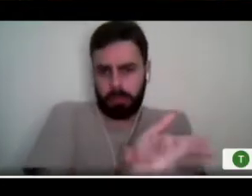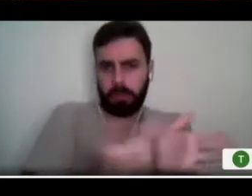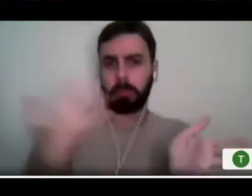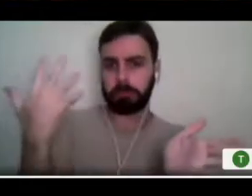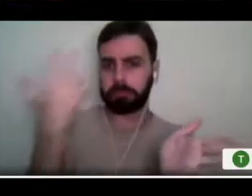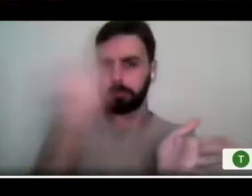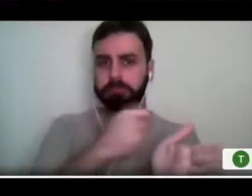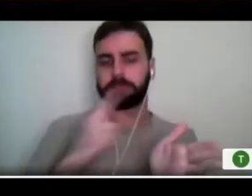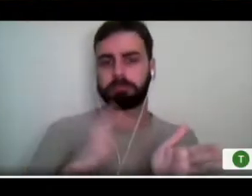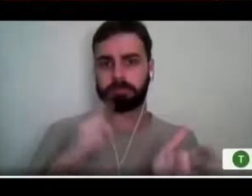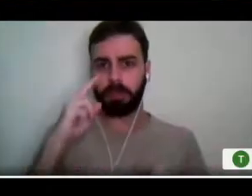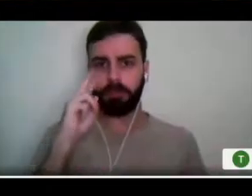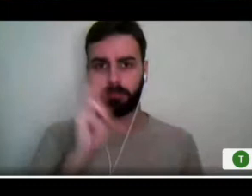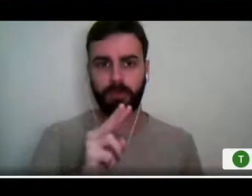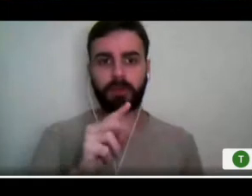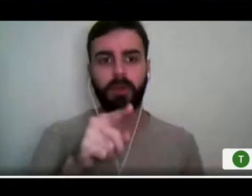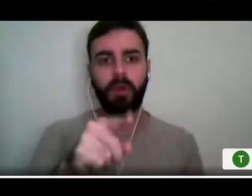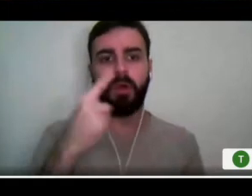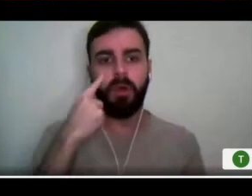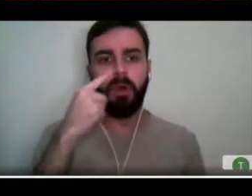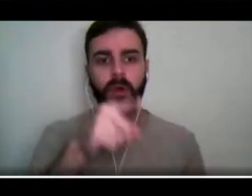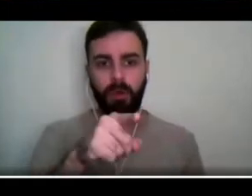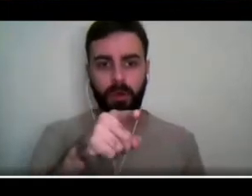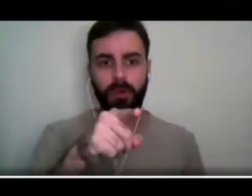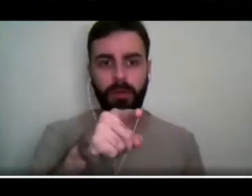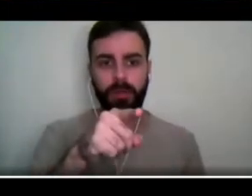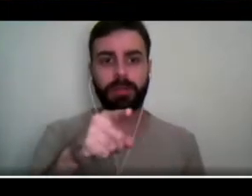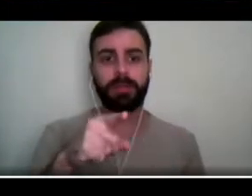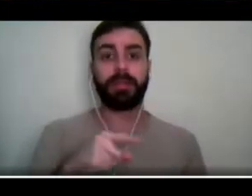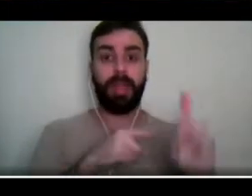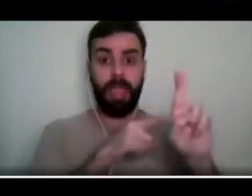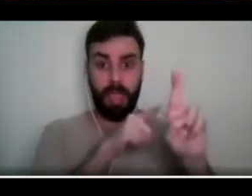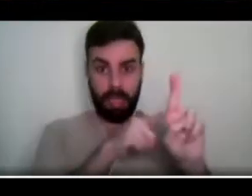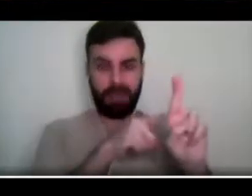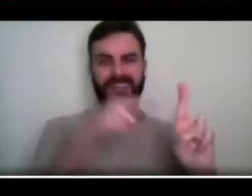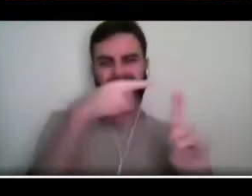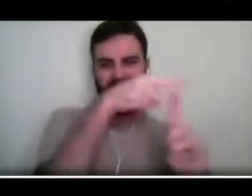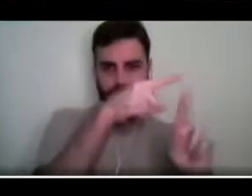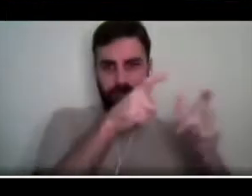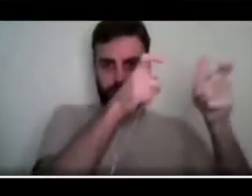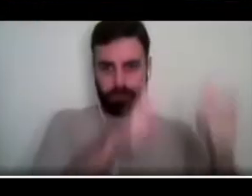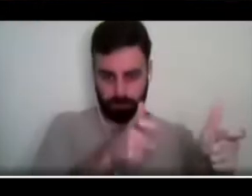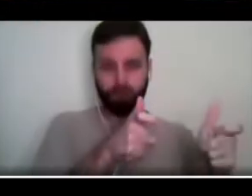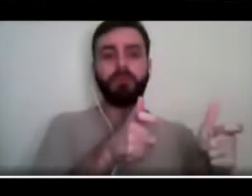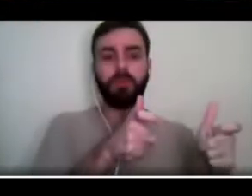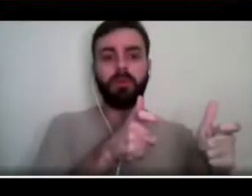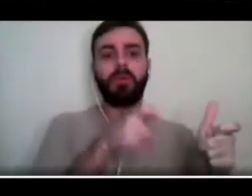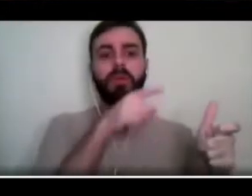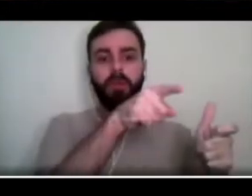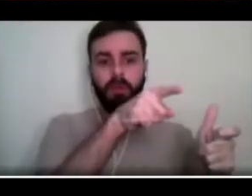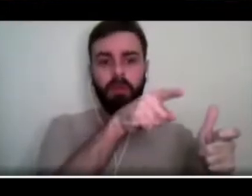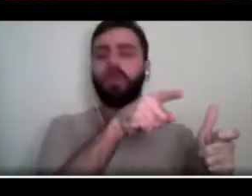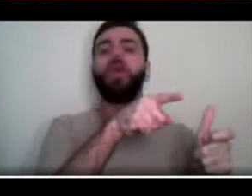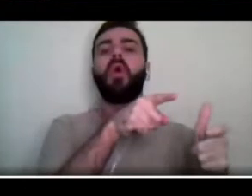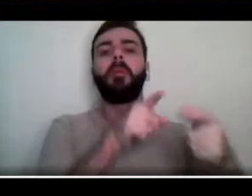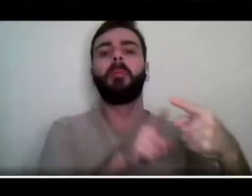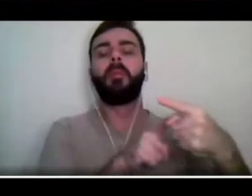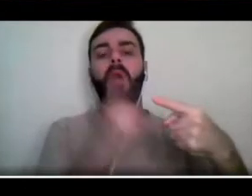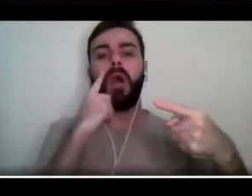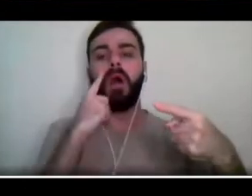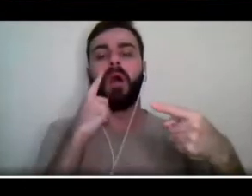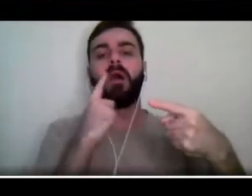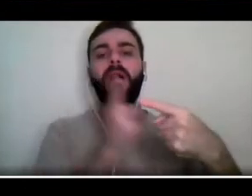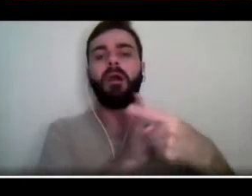legal. Aqui você tem o vetor posição R, né? E veja que ele é